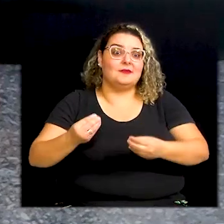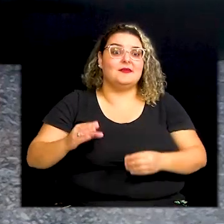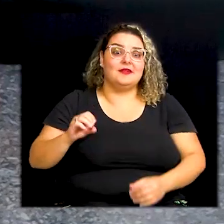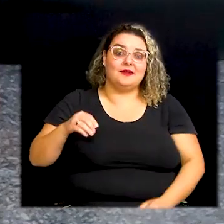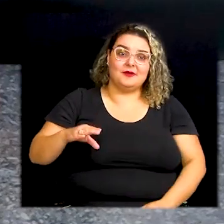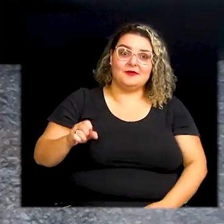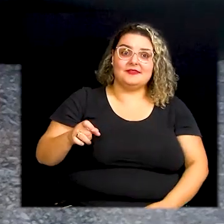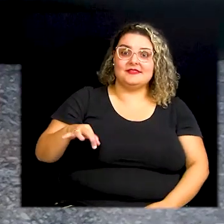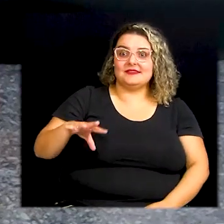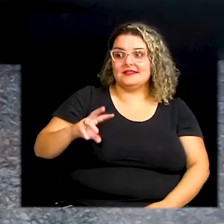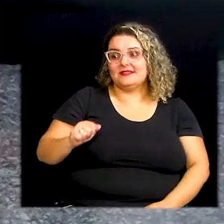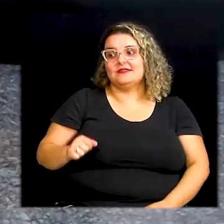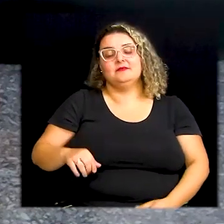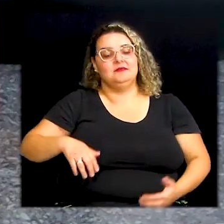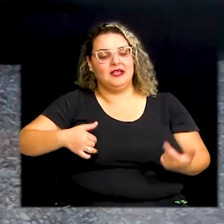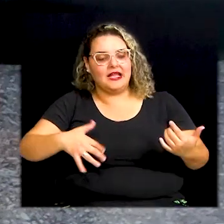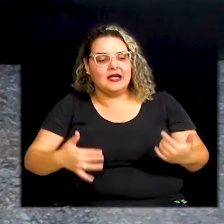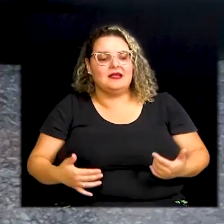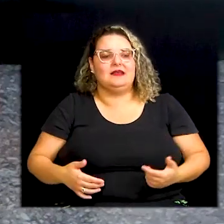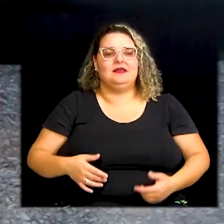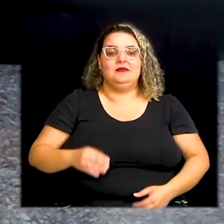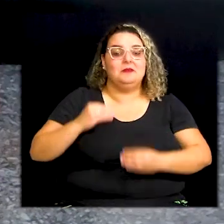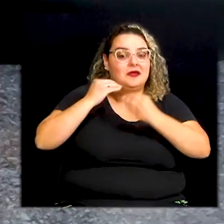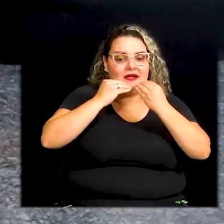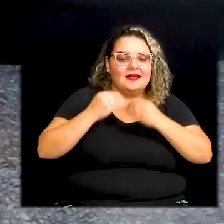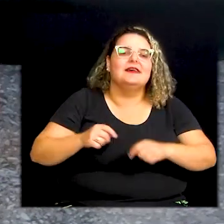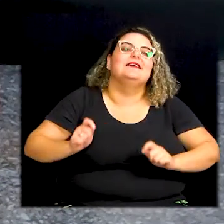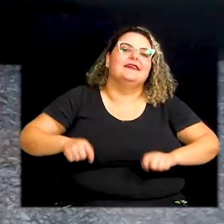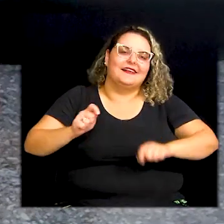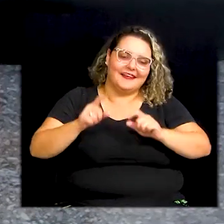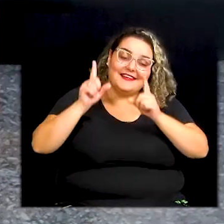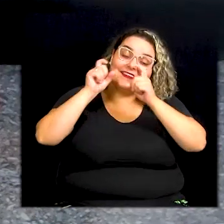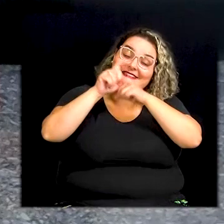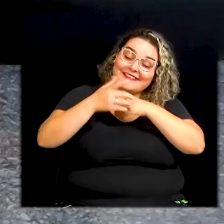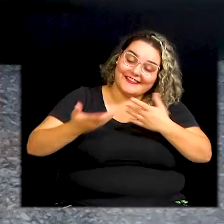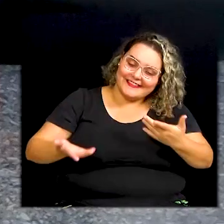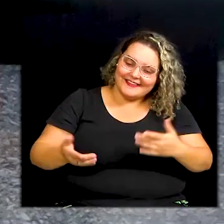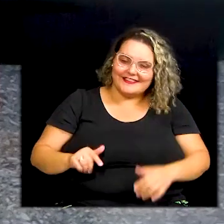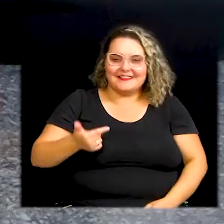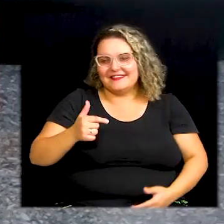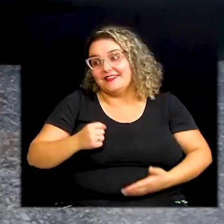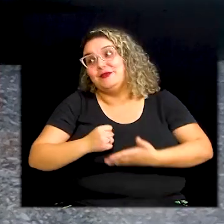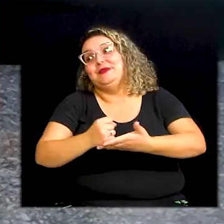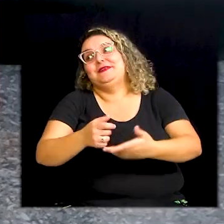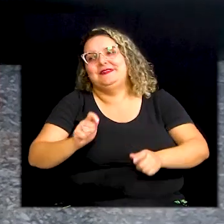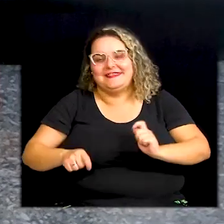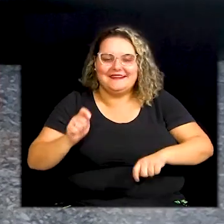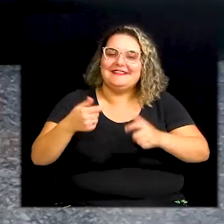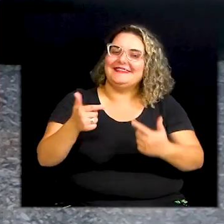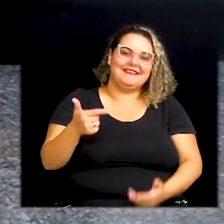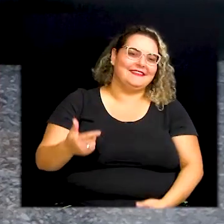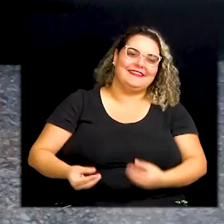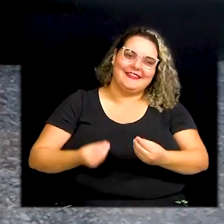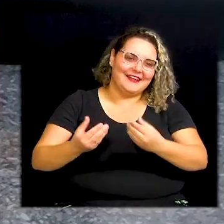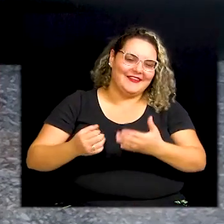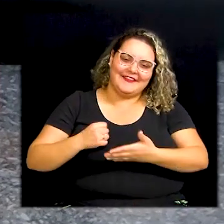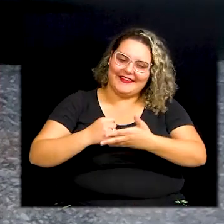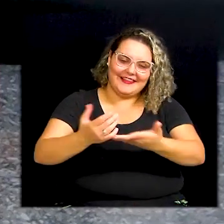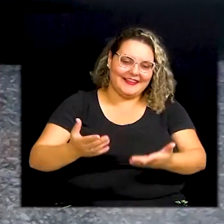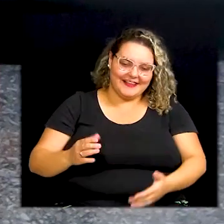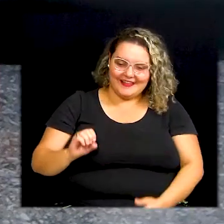Amaral? A gente dá, vê né? violão, já vi gaita, mas bateria... Bateria é difícil, velho. Bateria é difícil. Não dá pra levar uma bateria. Não dá pra levar a bateria pra